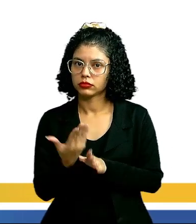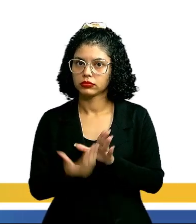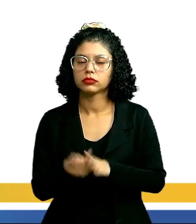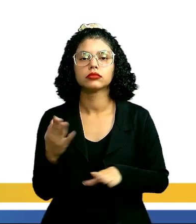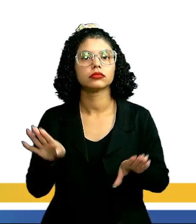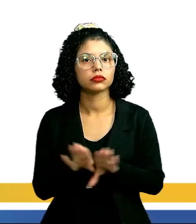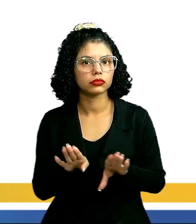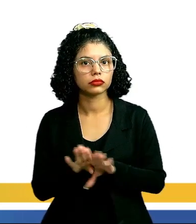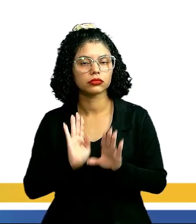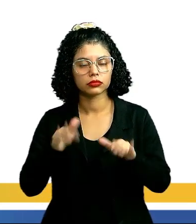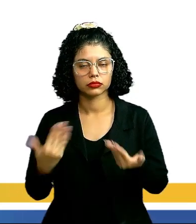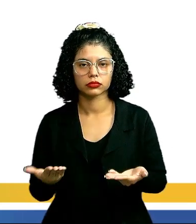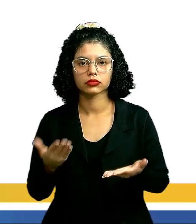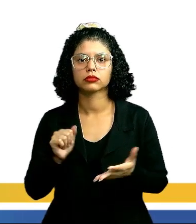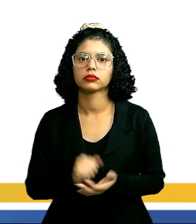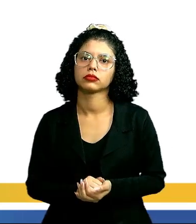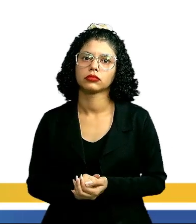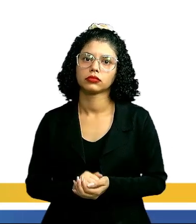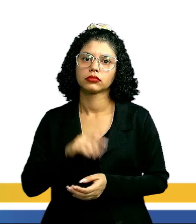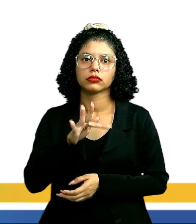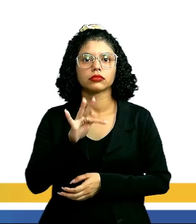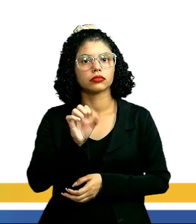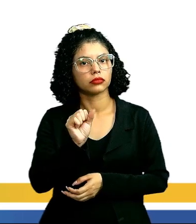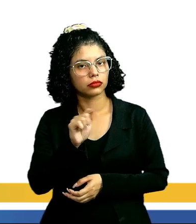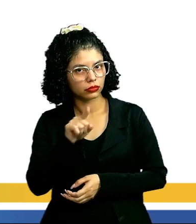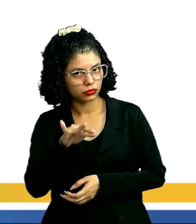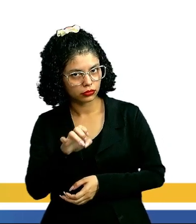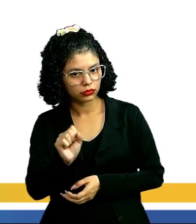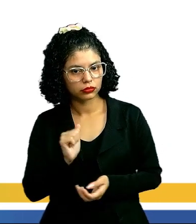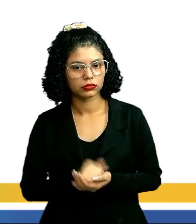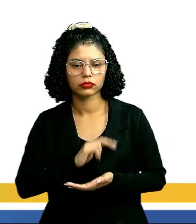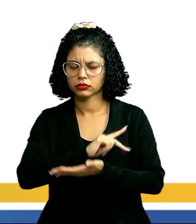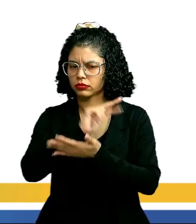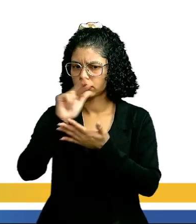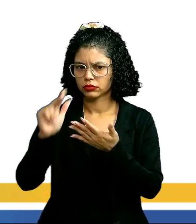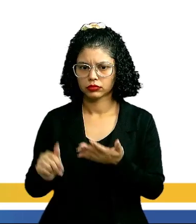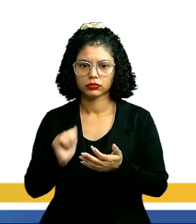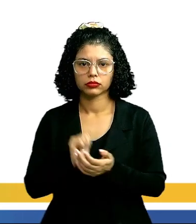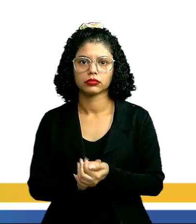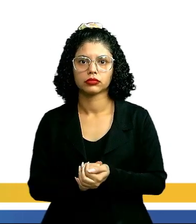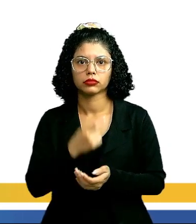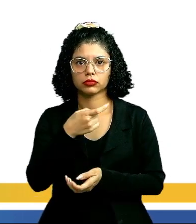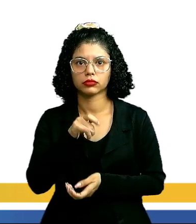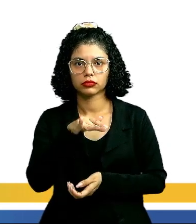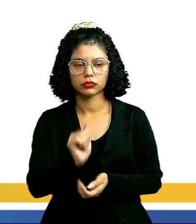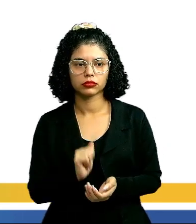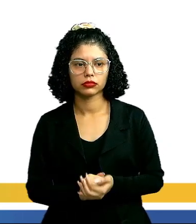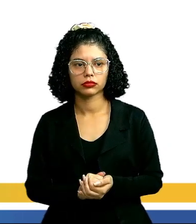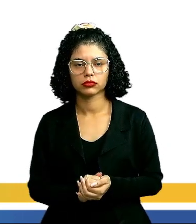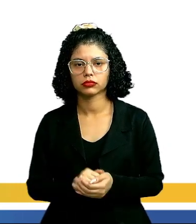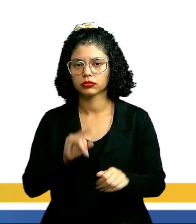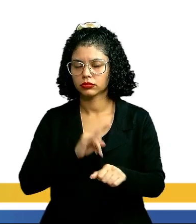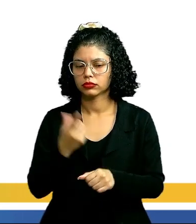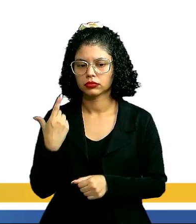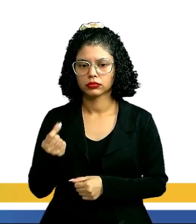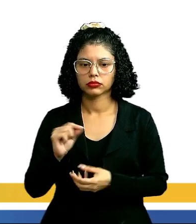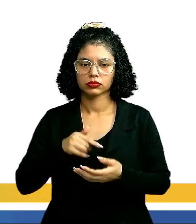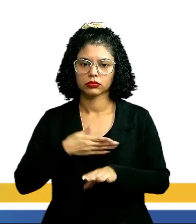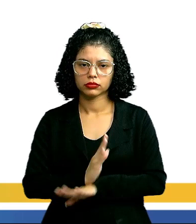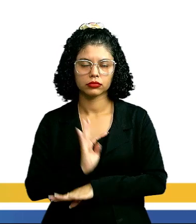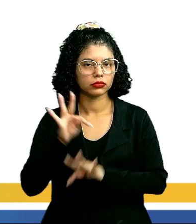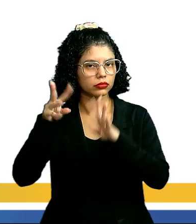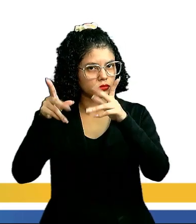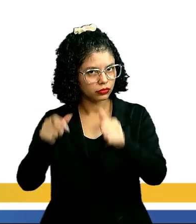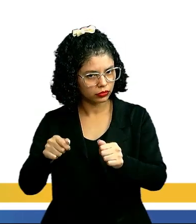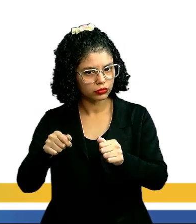reprodução, pela qual saem as fezes, tá? Então tem várias, e o xixi, por onde passa todos